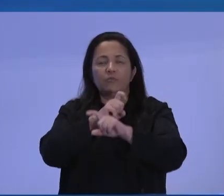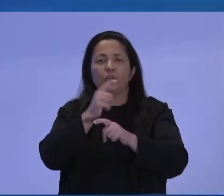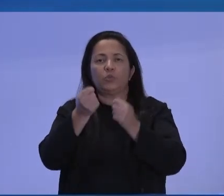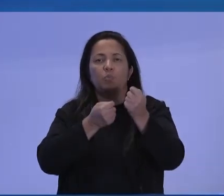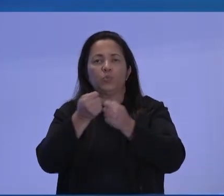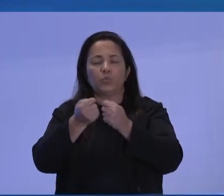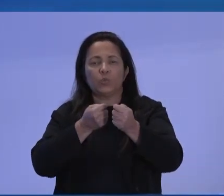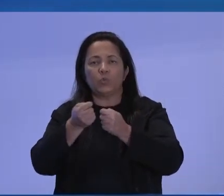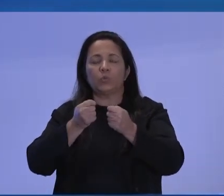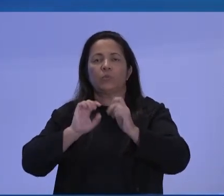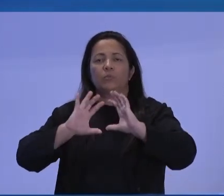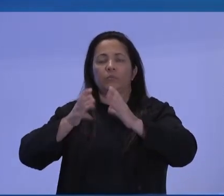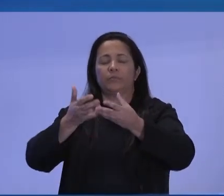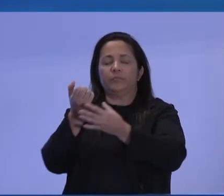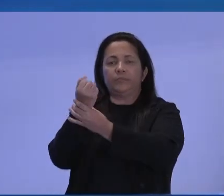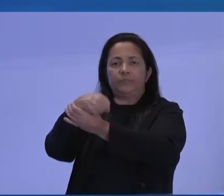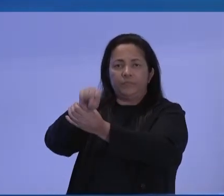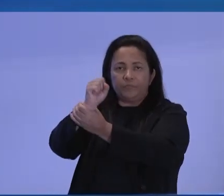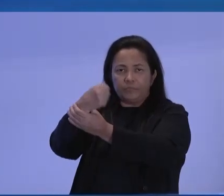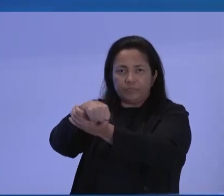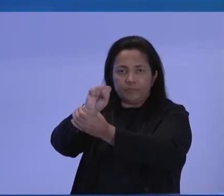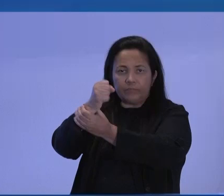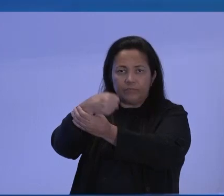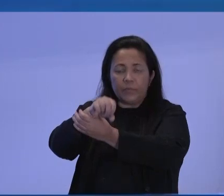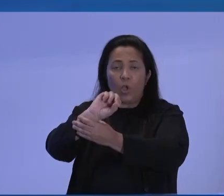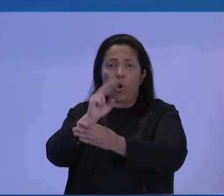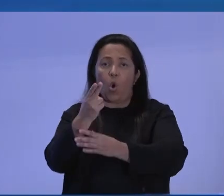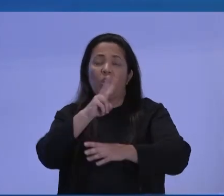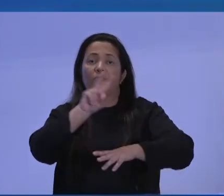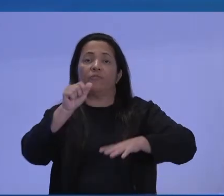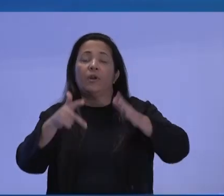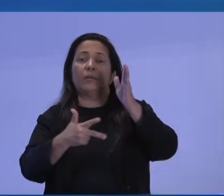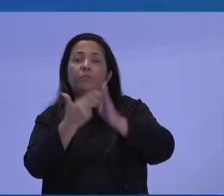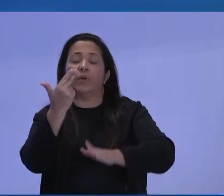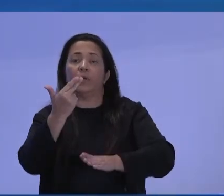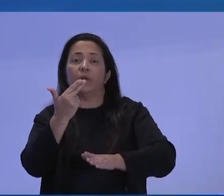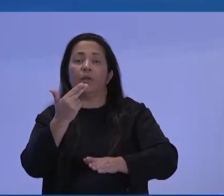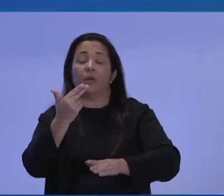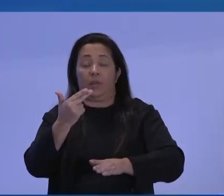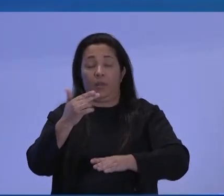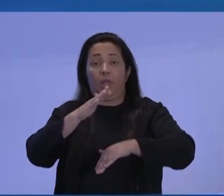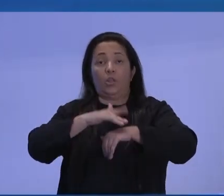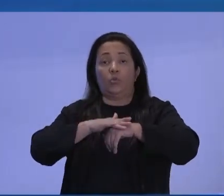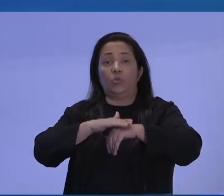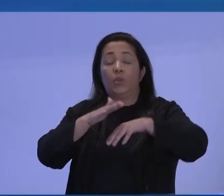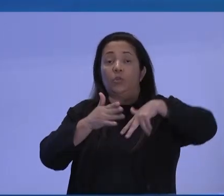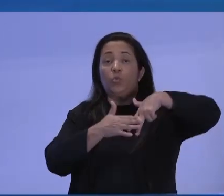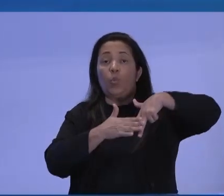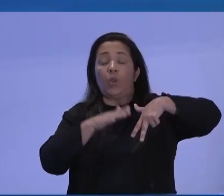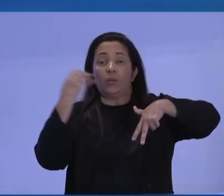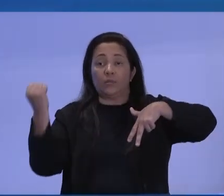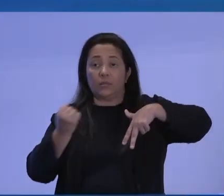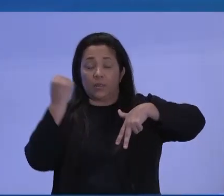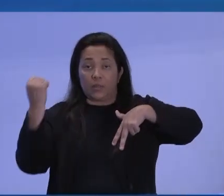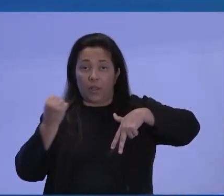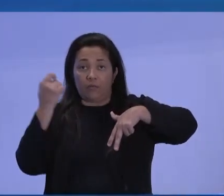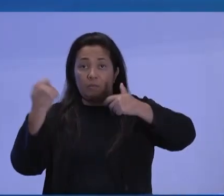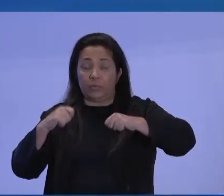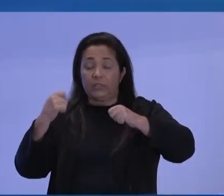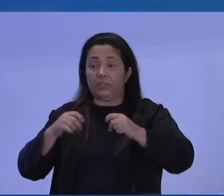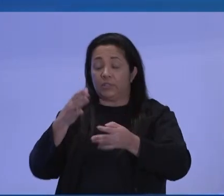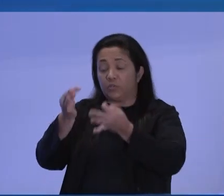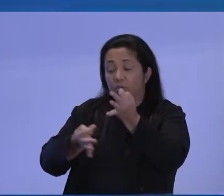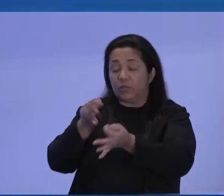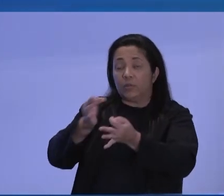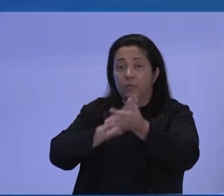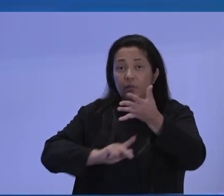de fisioterapia e preparo pré-operatório, casos graves reacionais e com efeitos adversos graves à poliquimioterapia,